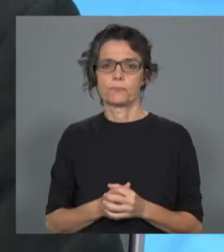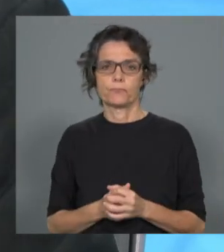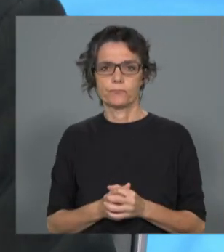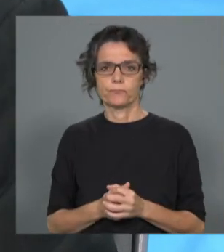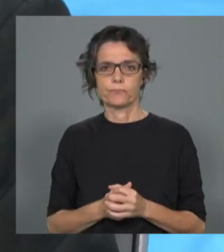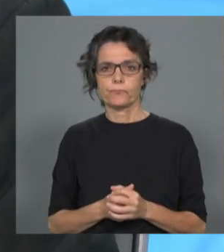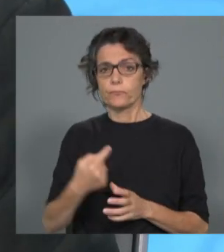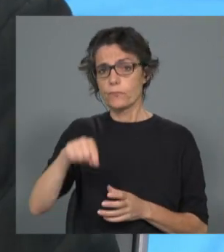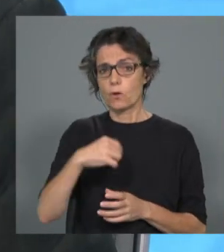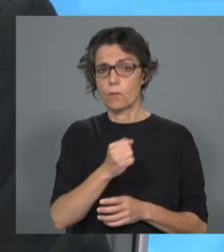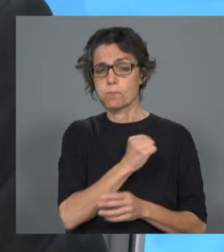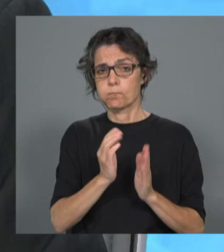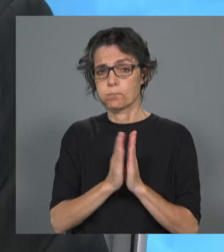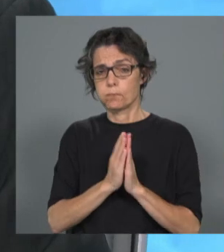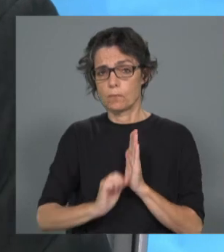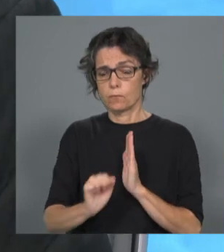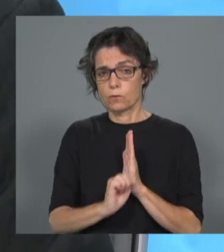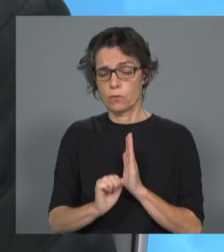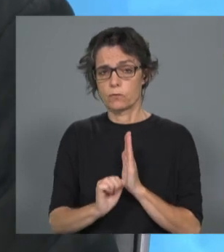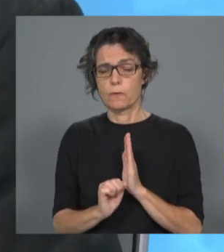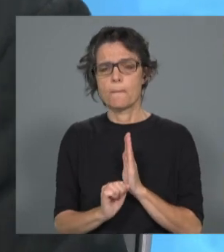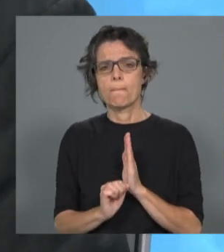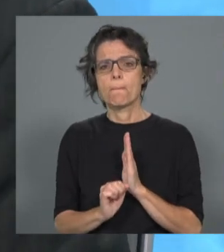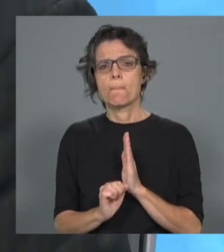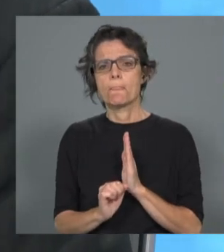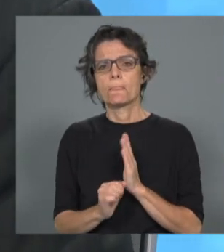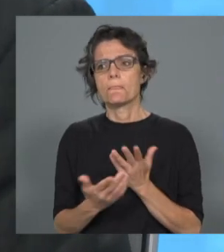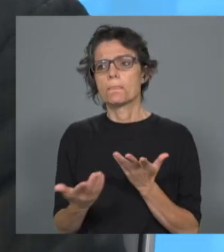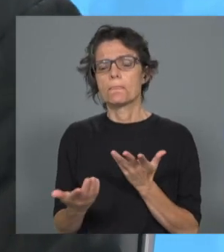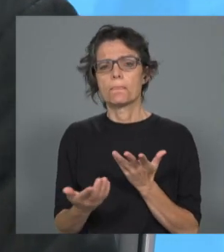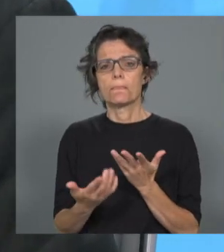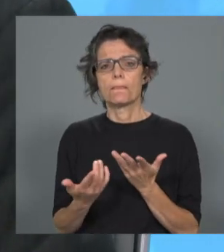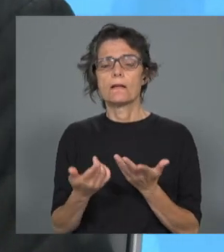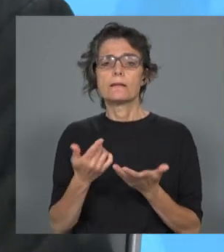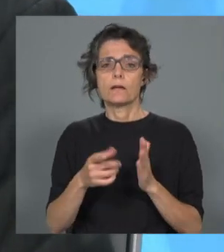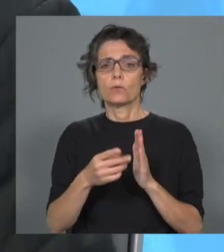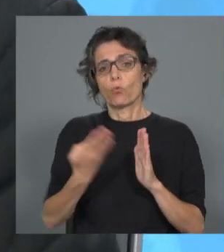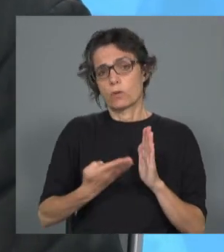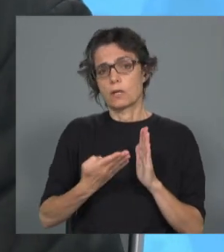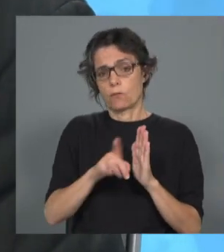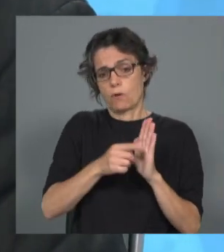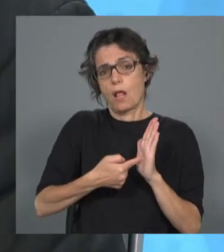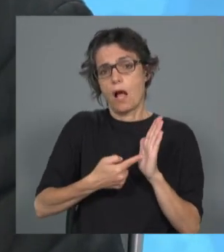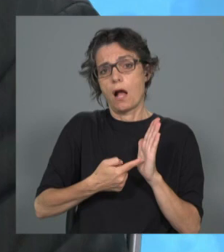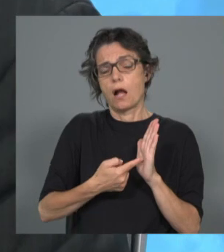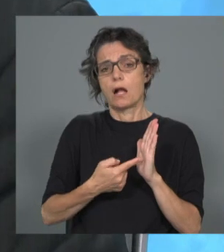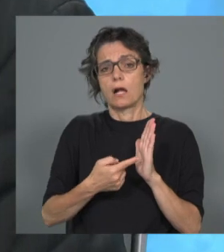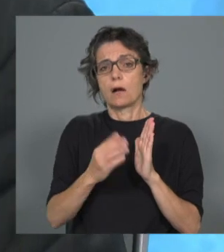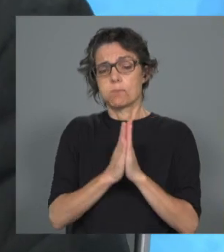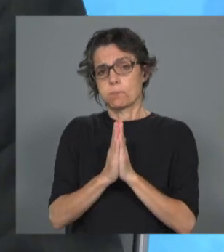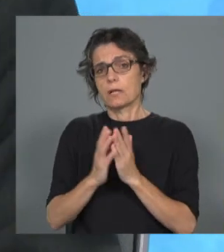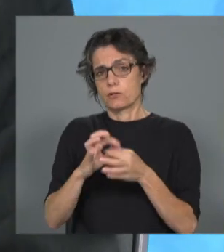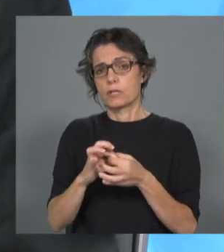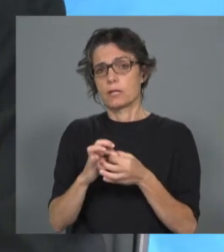nas nossas paróquias tem de haver, mesmo que a nível do direito canónico universal não seja obrigatório no sentido